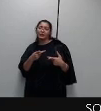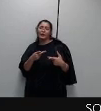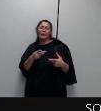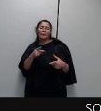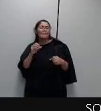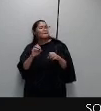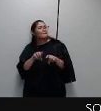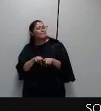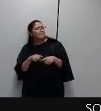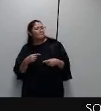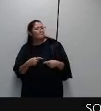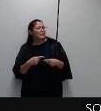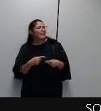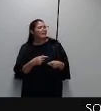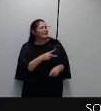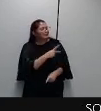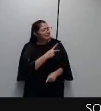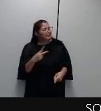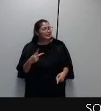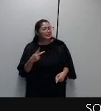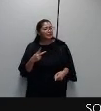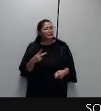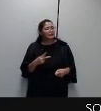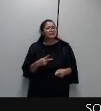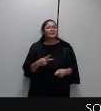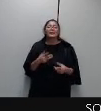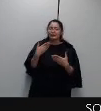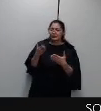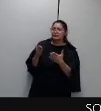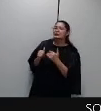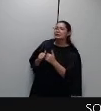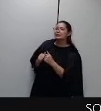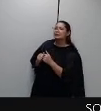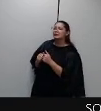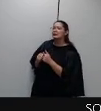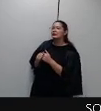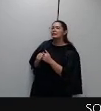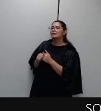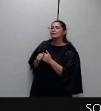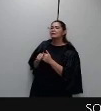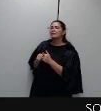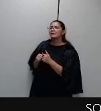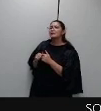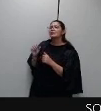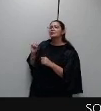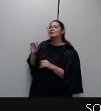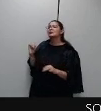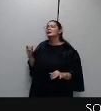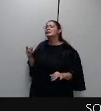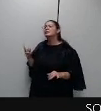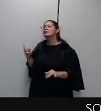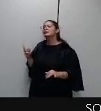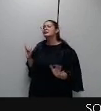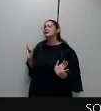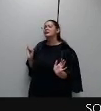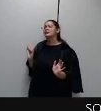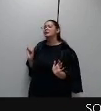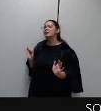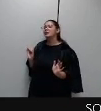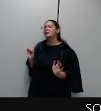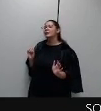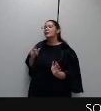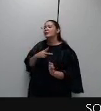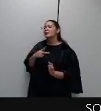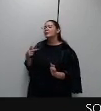Presidente não se o a o bicho da poliam relatou